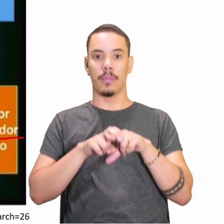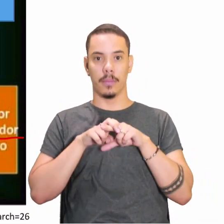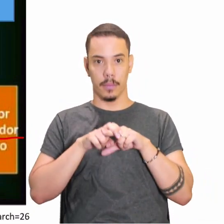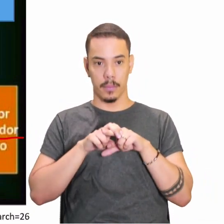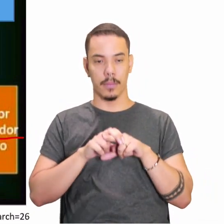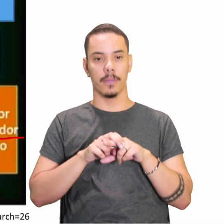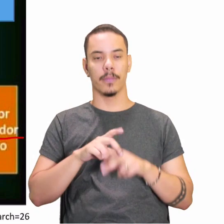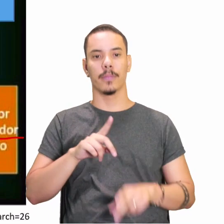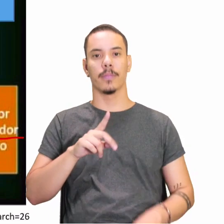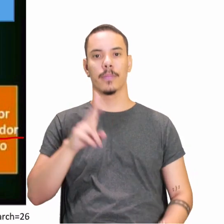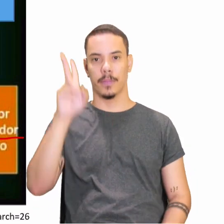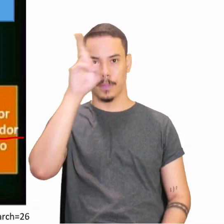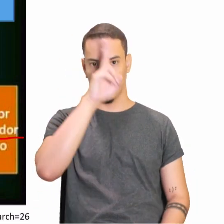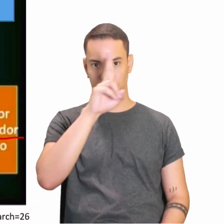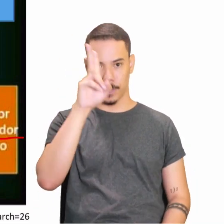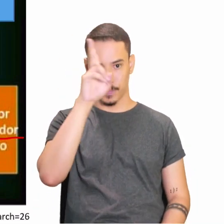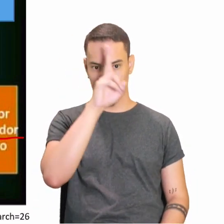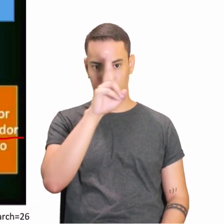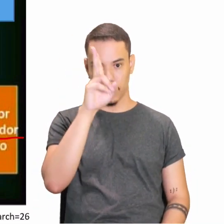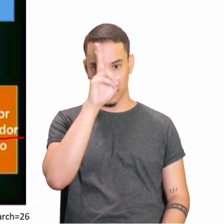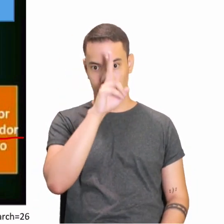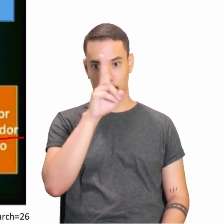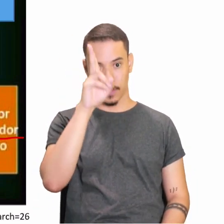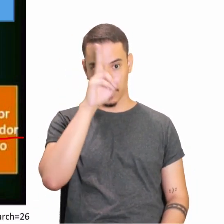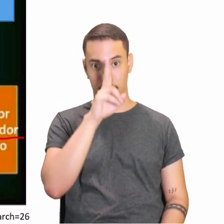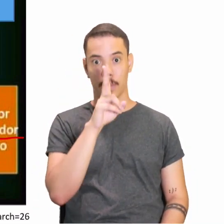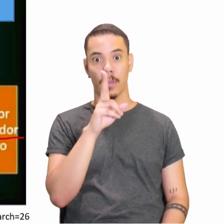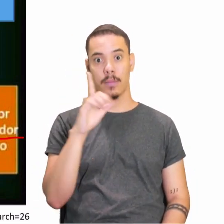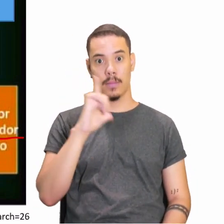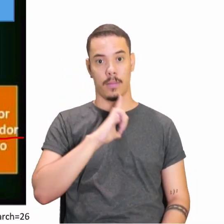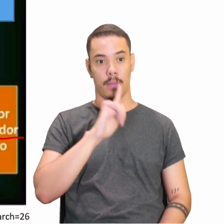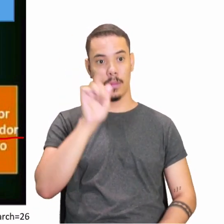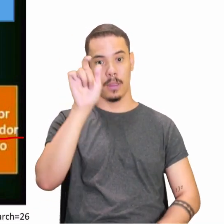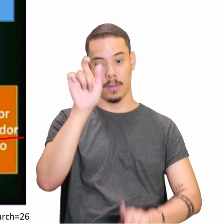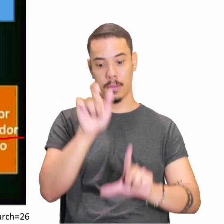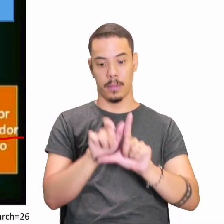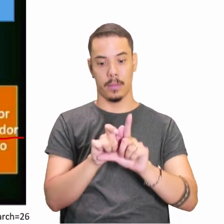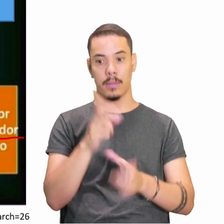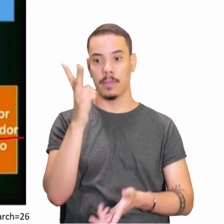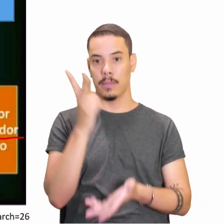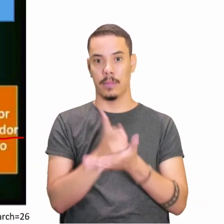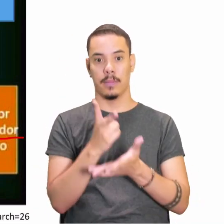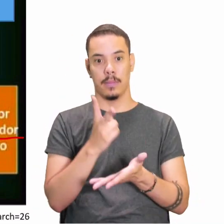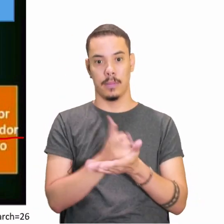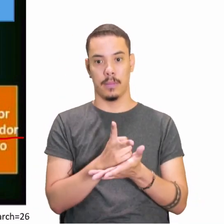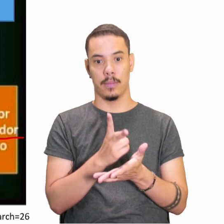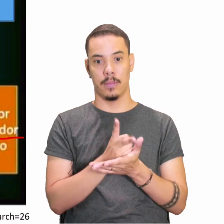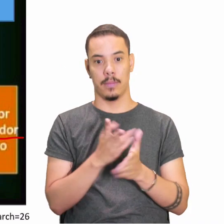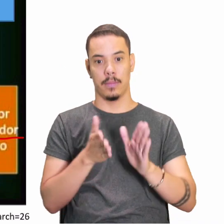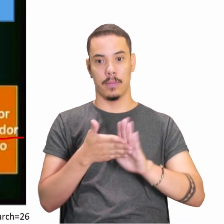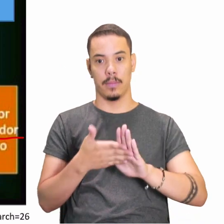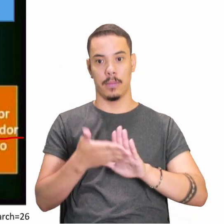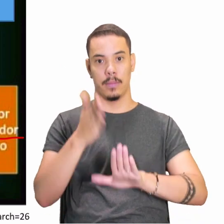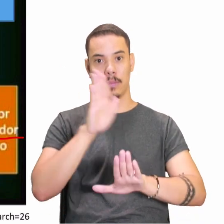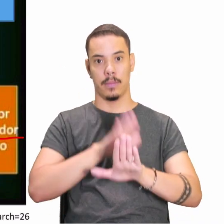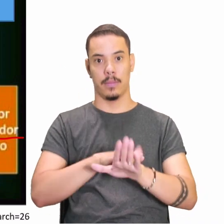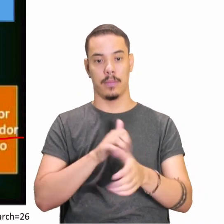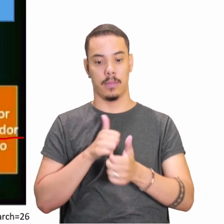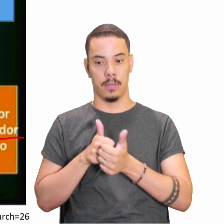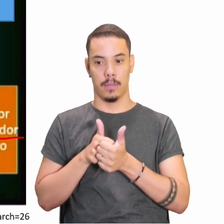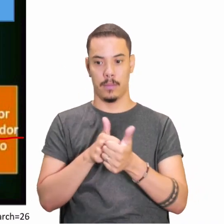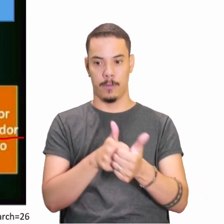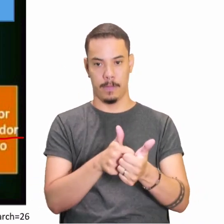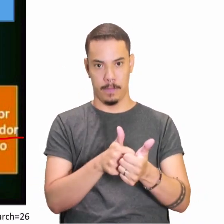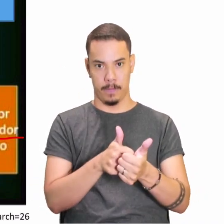ter, lembre-se, correndo atrás do protagonista, sempre o antagonista,